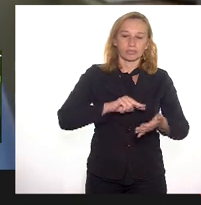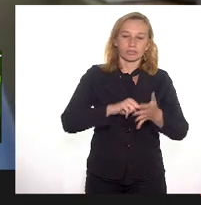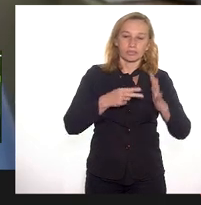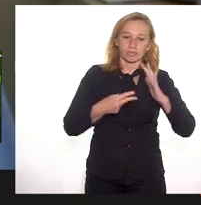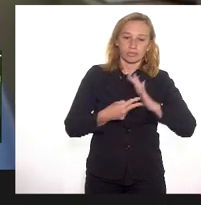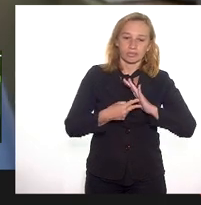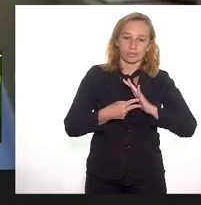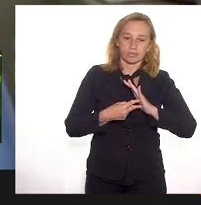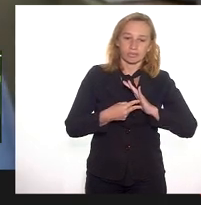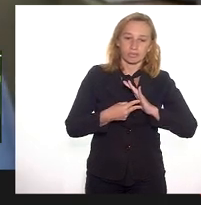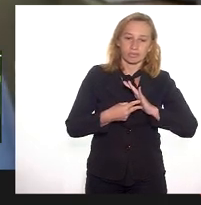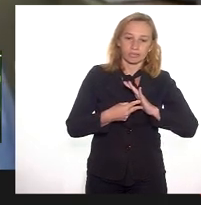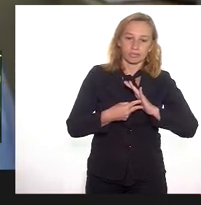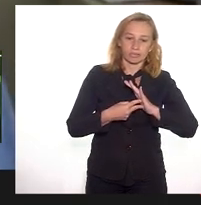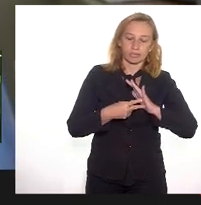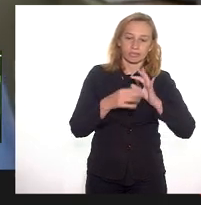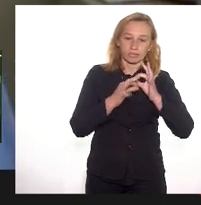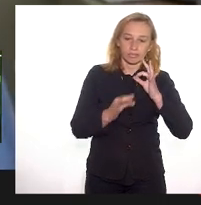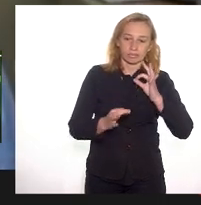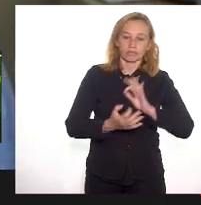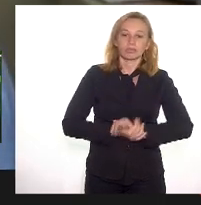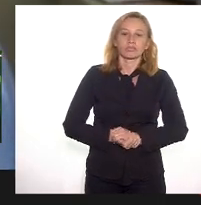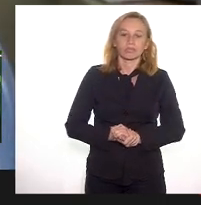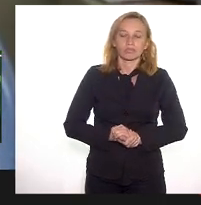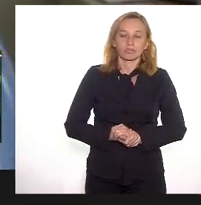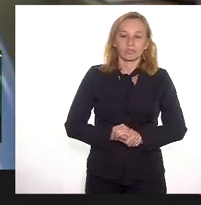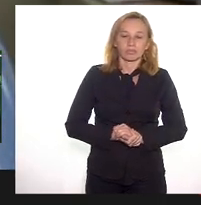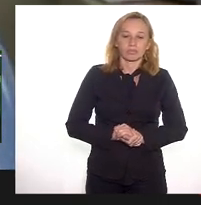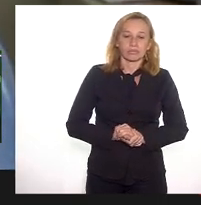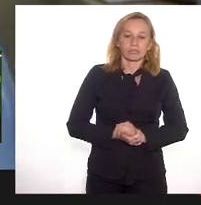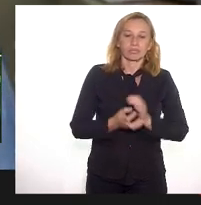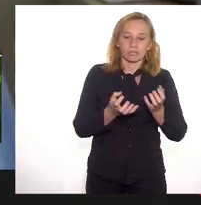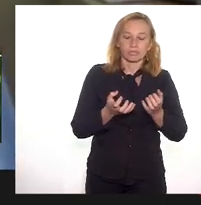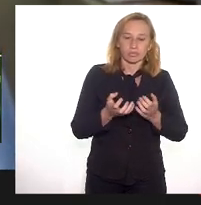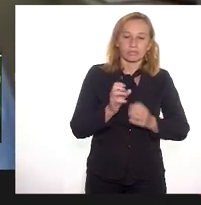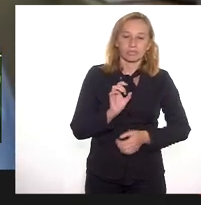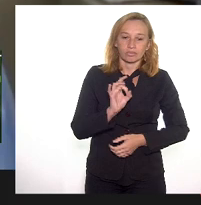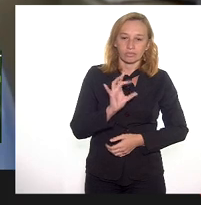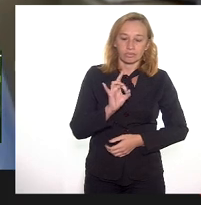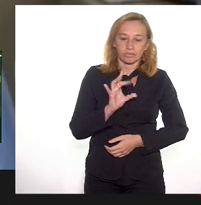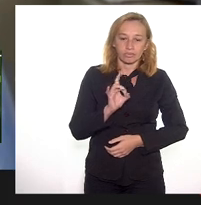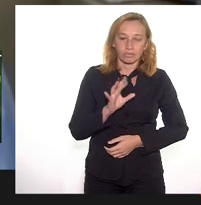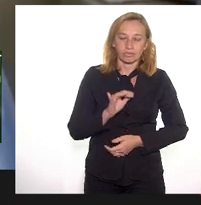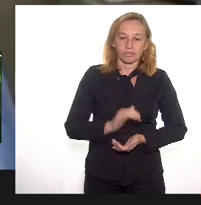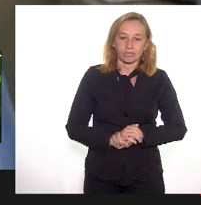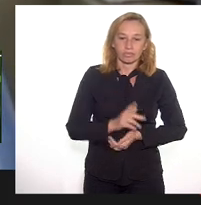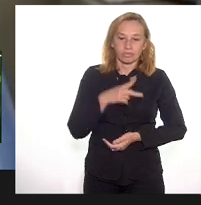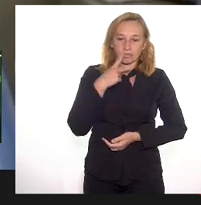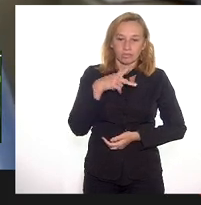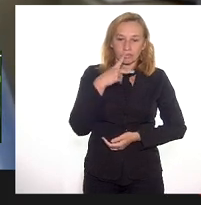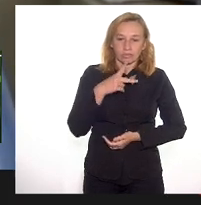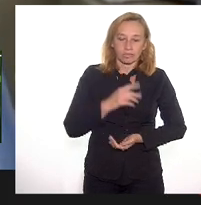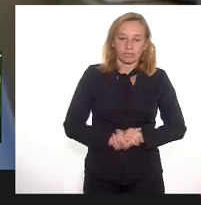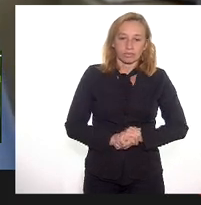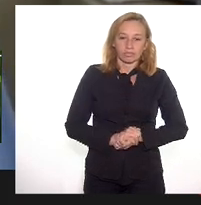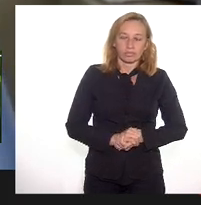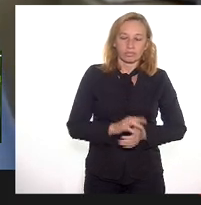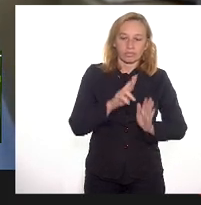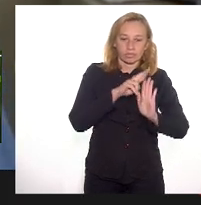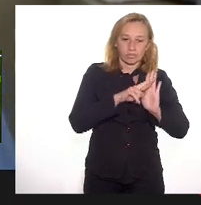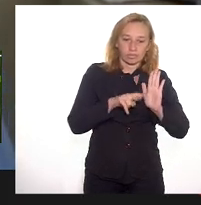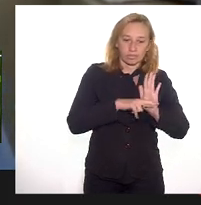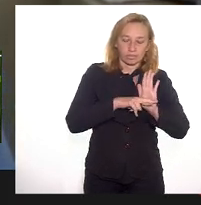interpretação dúbia. Eu queria dar só o exemplo. A norma diz que